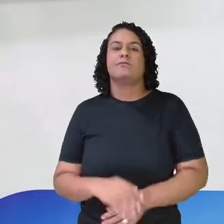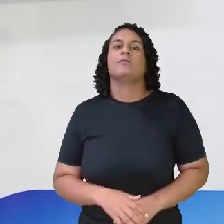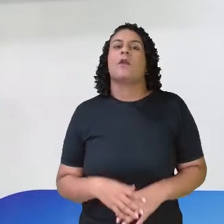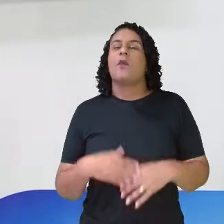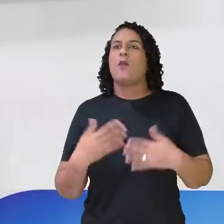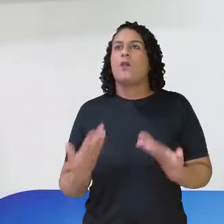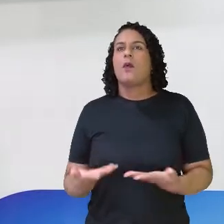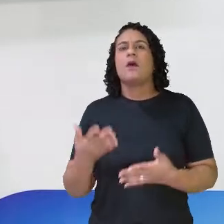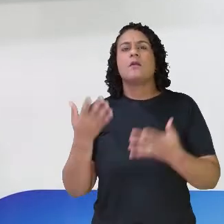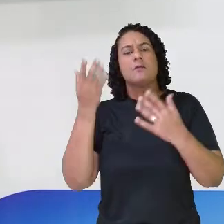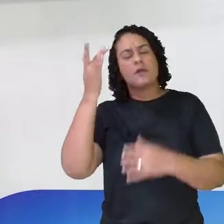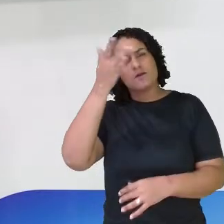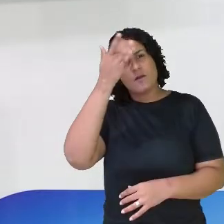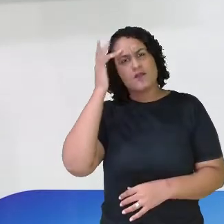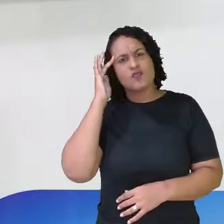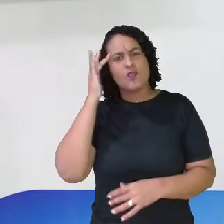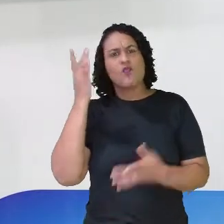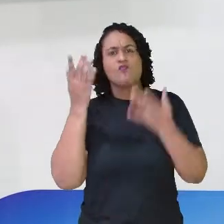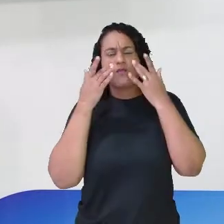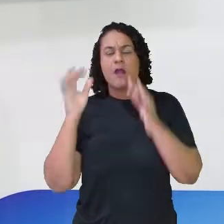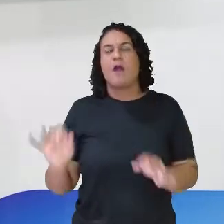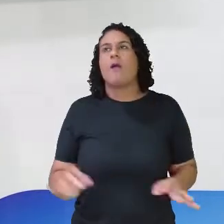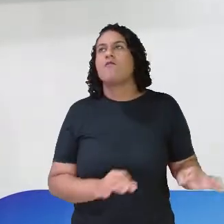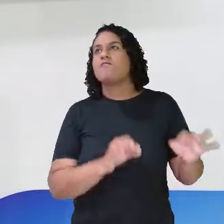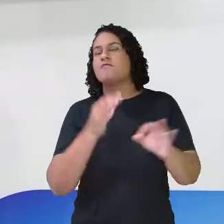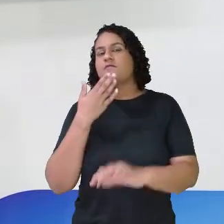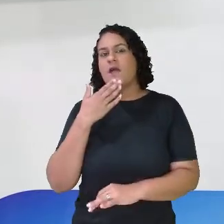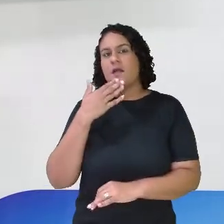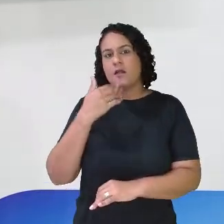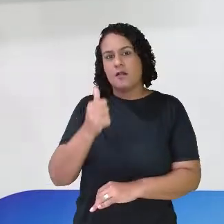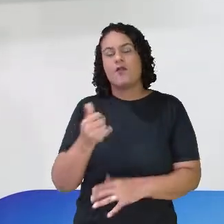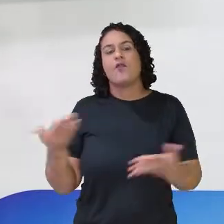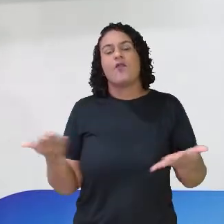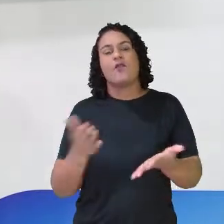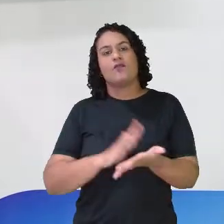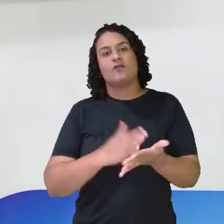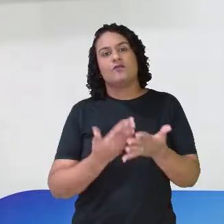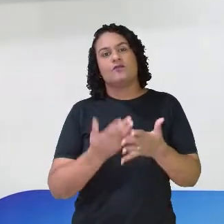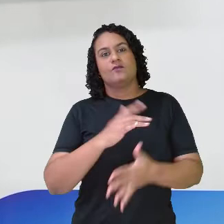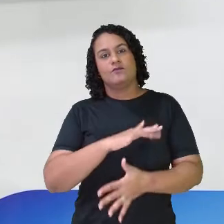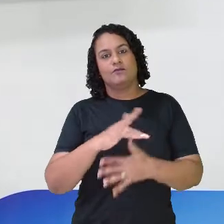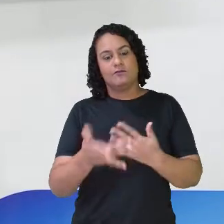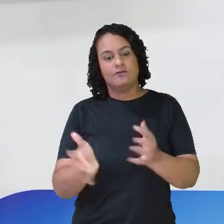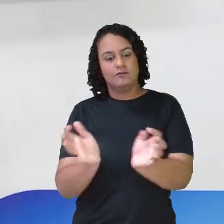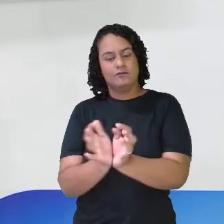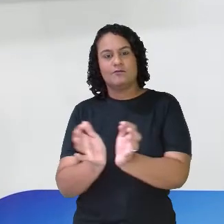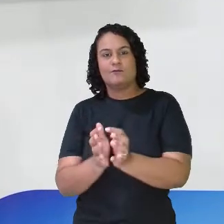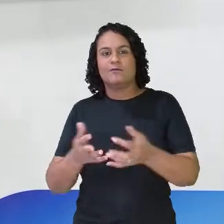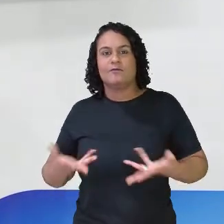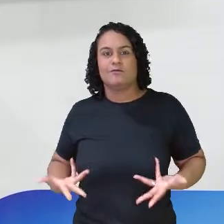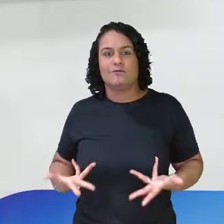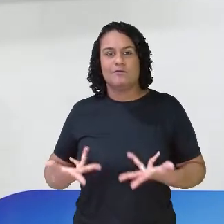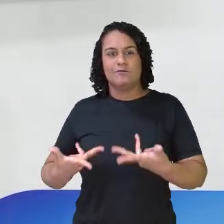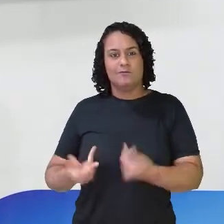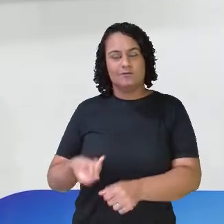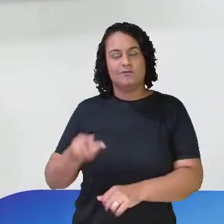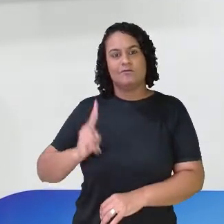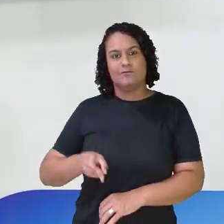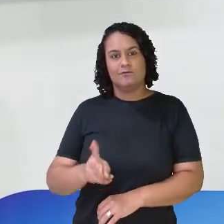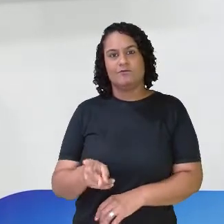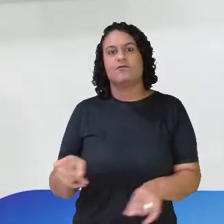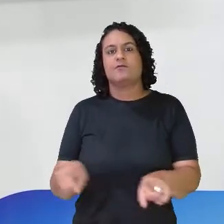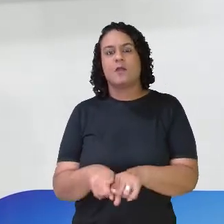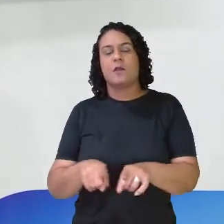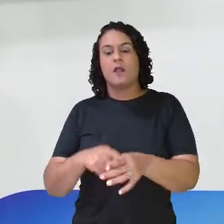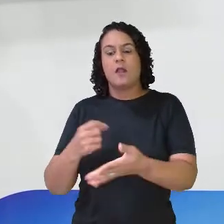pessoas, melhor. E Elaine está aqui ajudando com a interpretação de Libras, né? Essa equipe que é sempre maravilhosa e sempre